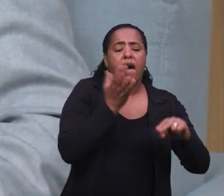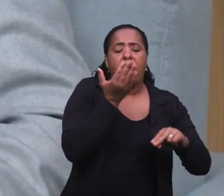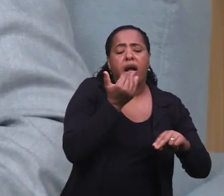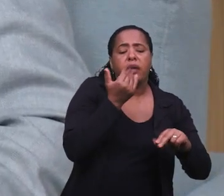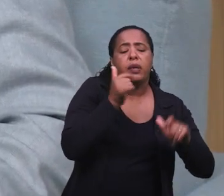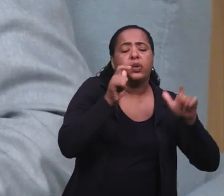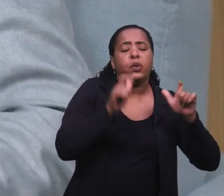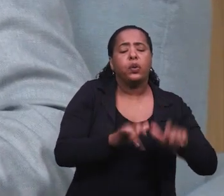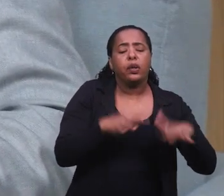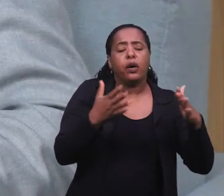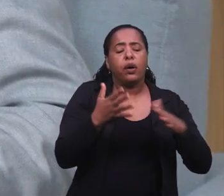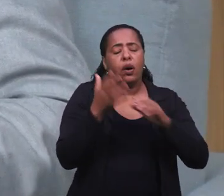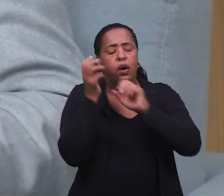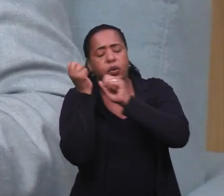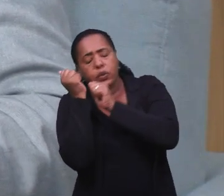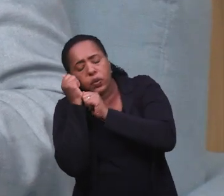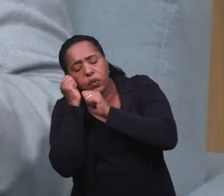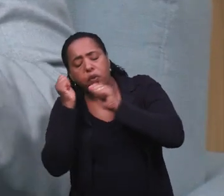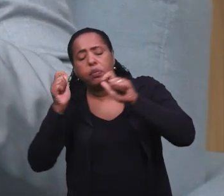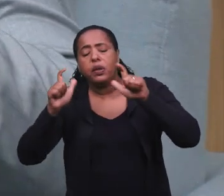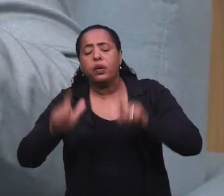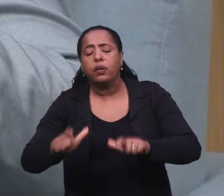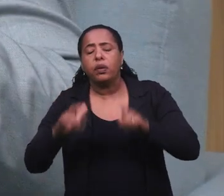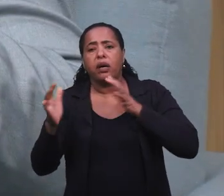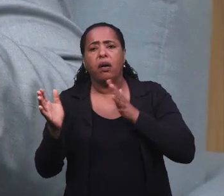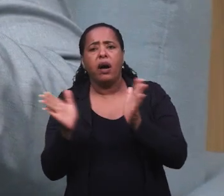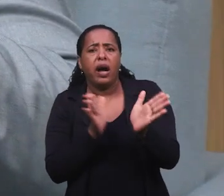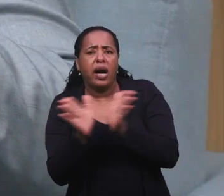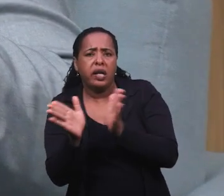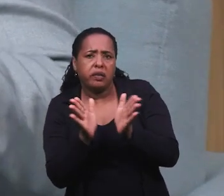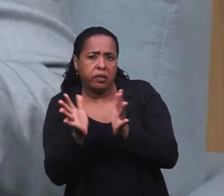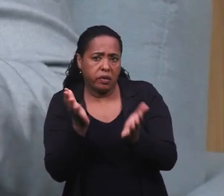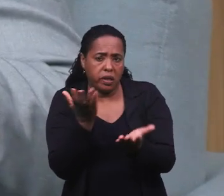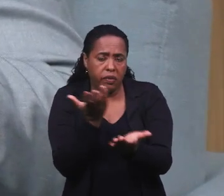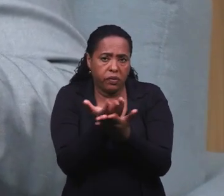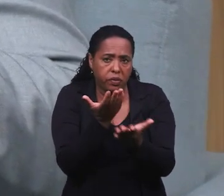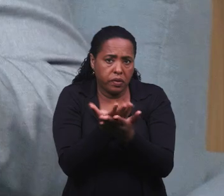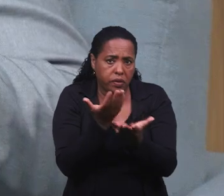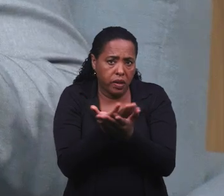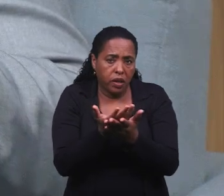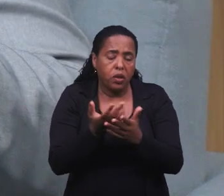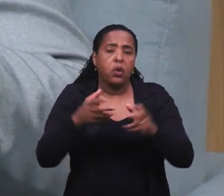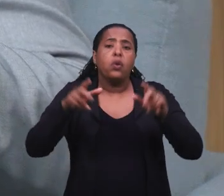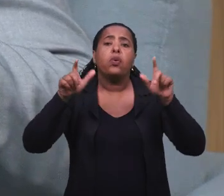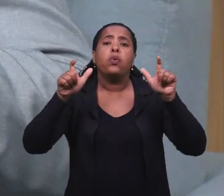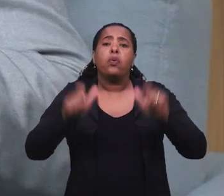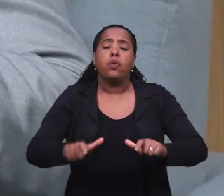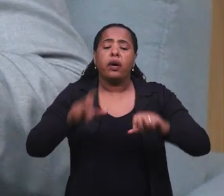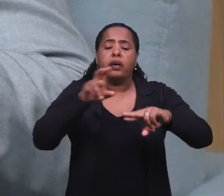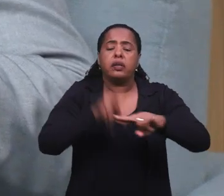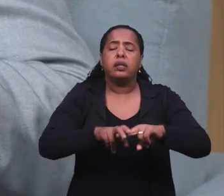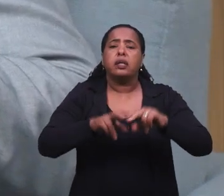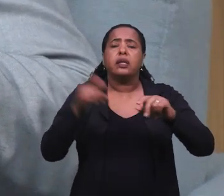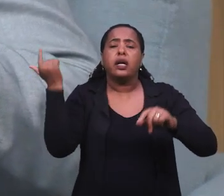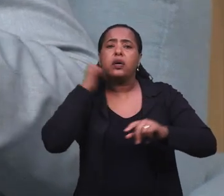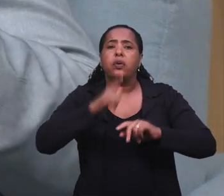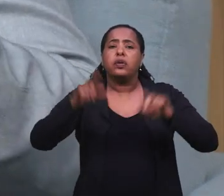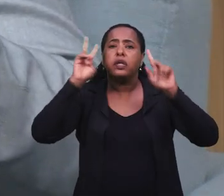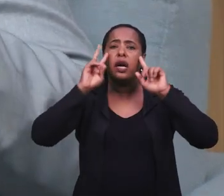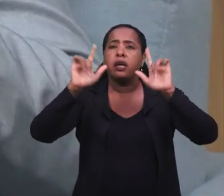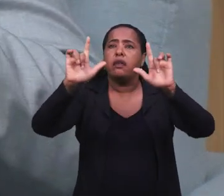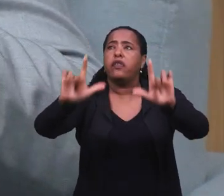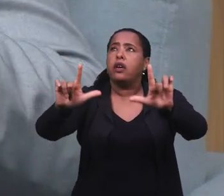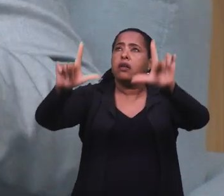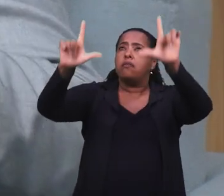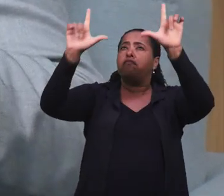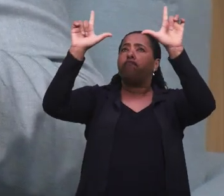maior. Se for um idoso que tem um problema de audição e ele não consegue ouvir direito,